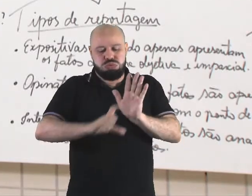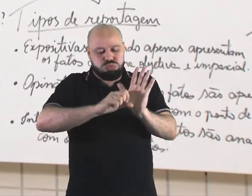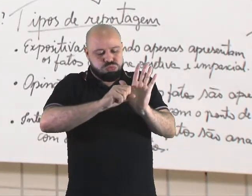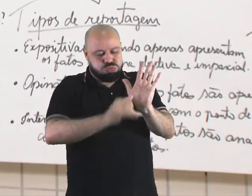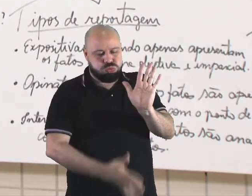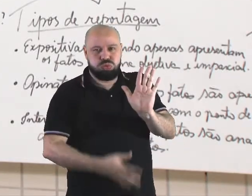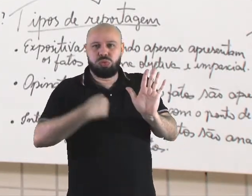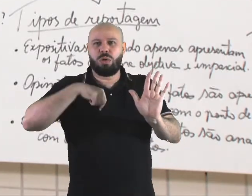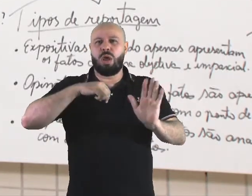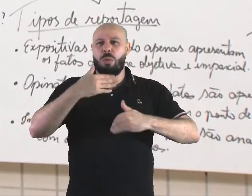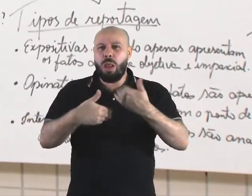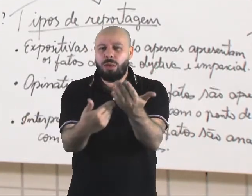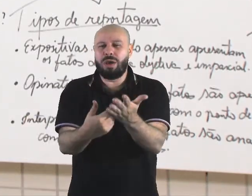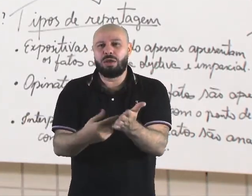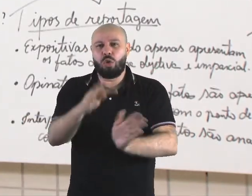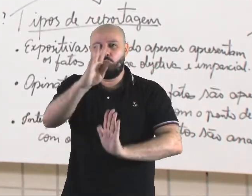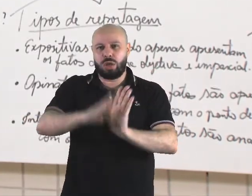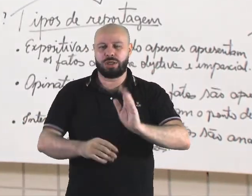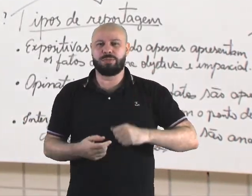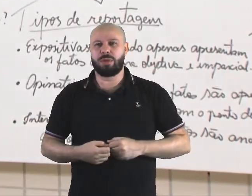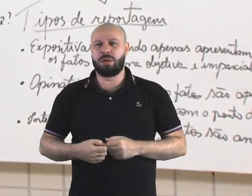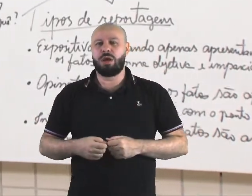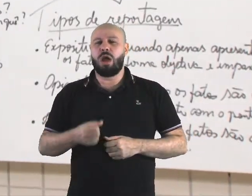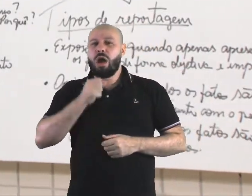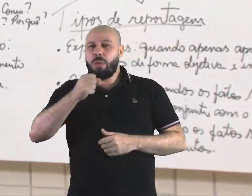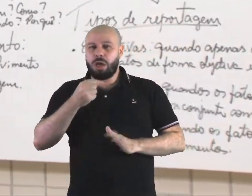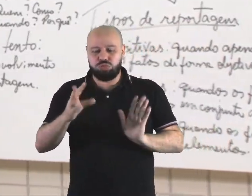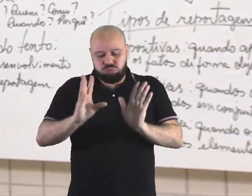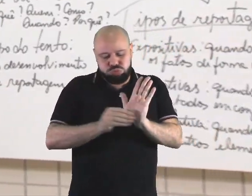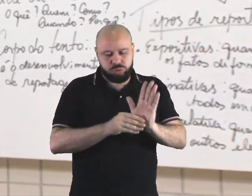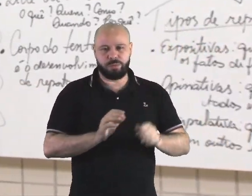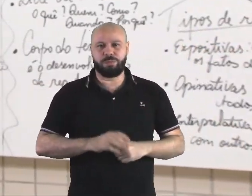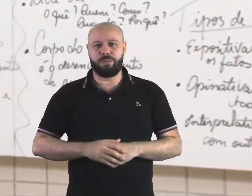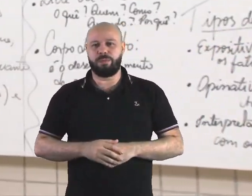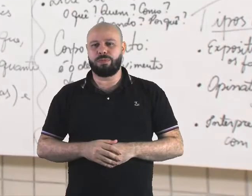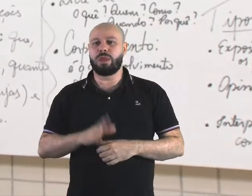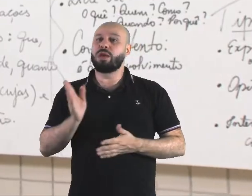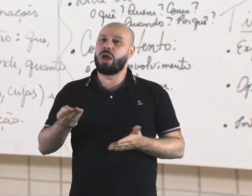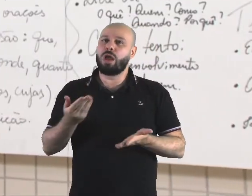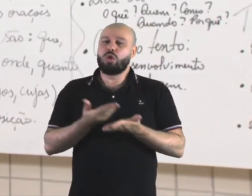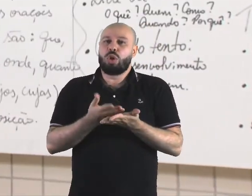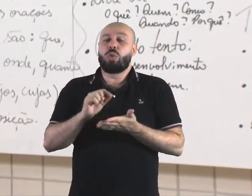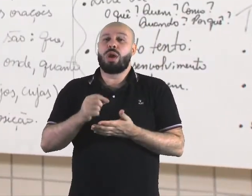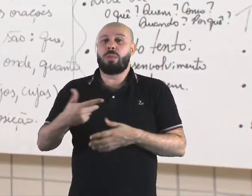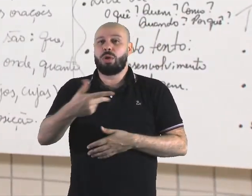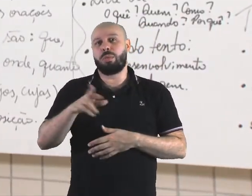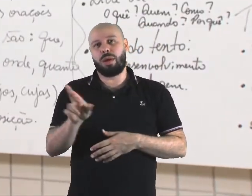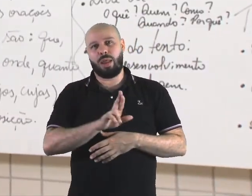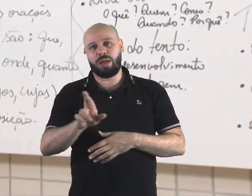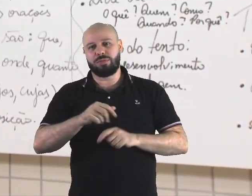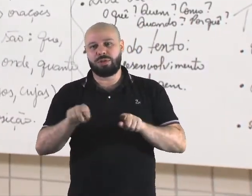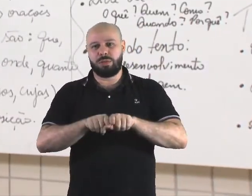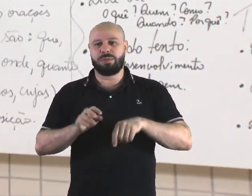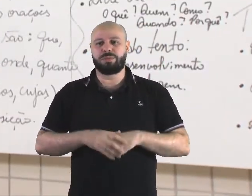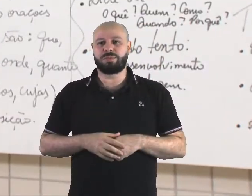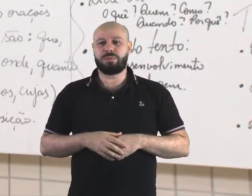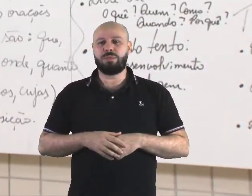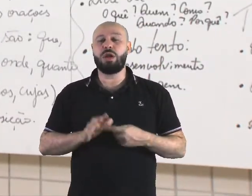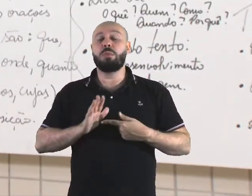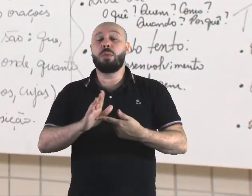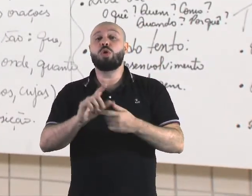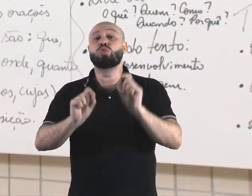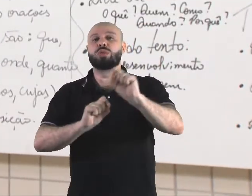que é o desenvolvimento da reportagem. E nós estudamos sobre pronome relativo, que